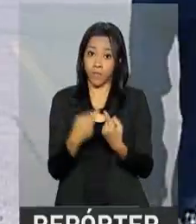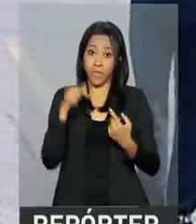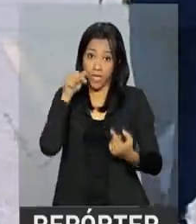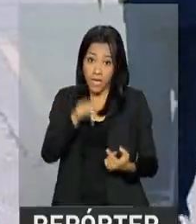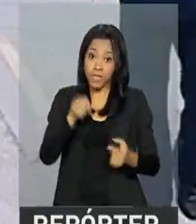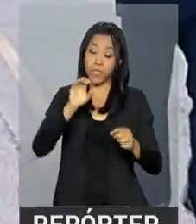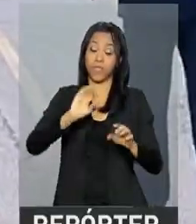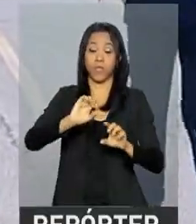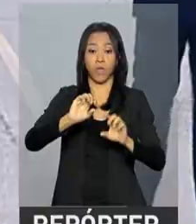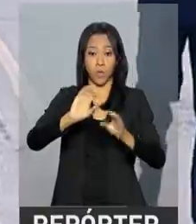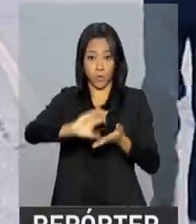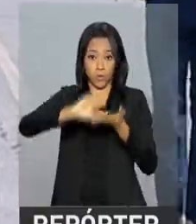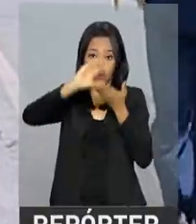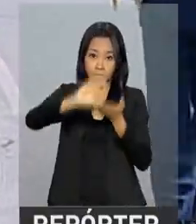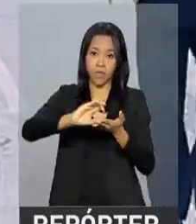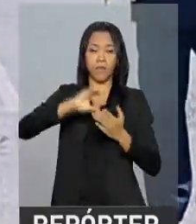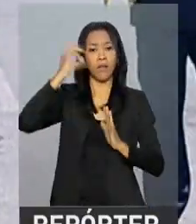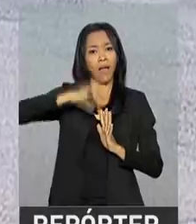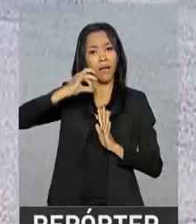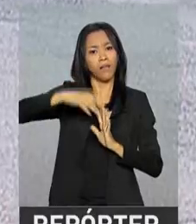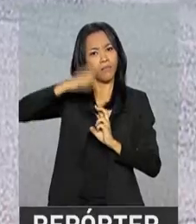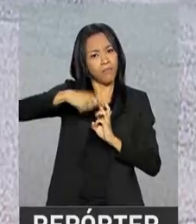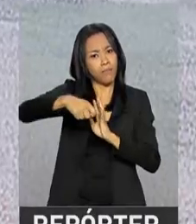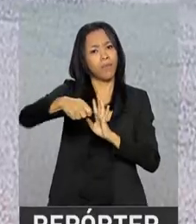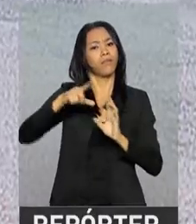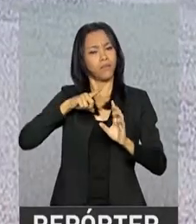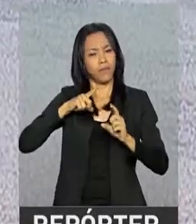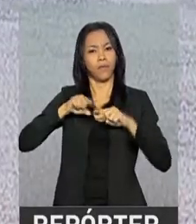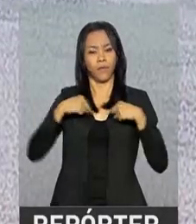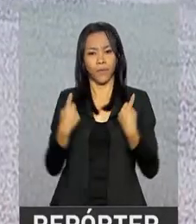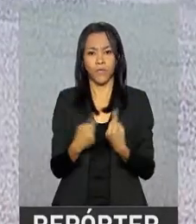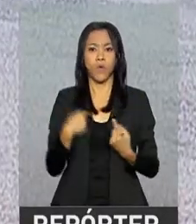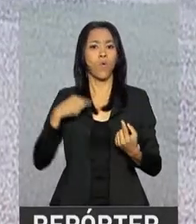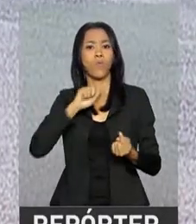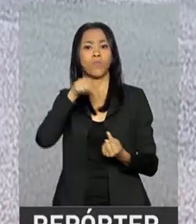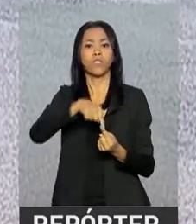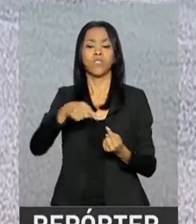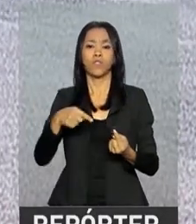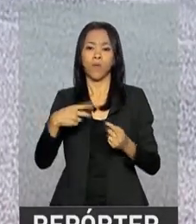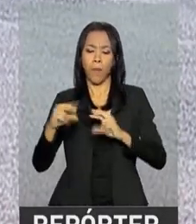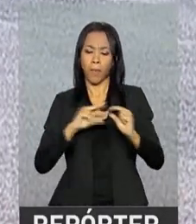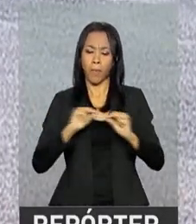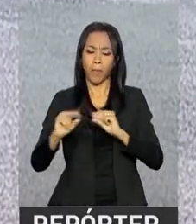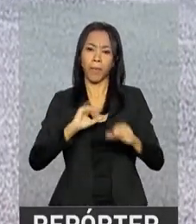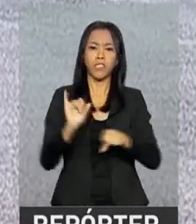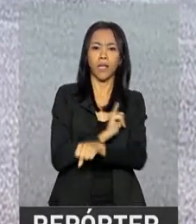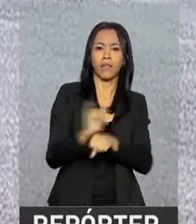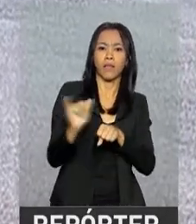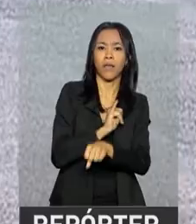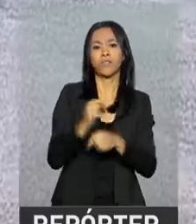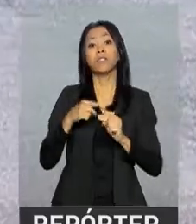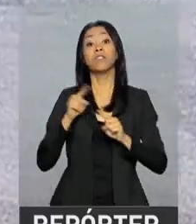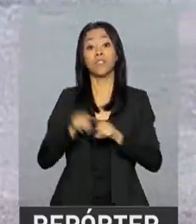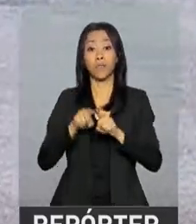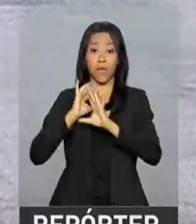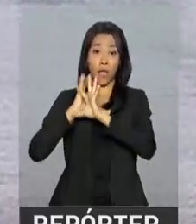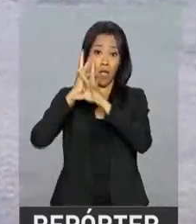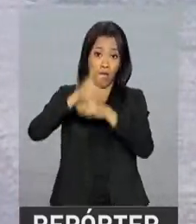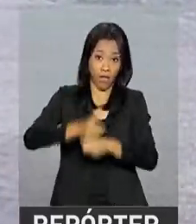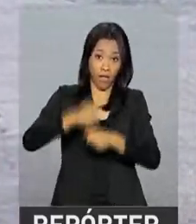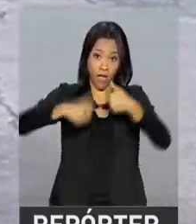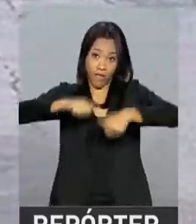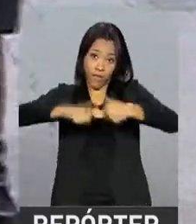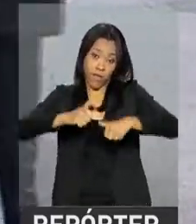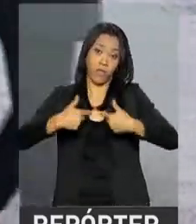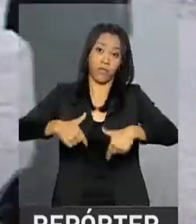militar se reúne mensalmente para discutir projetos estratégicos em andamento e fazer balanço de ações entre as